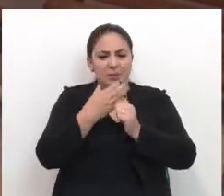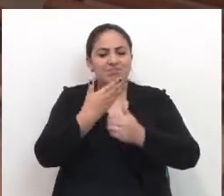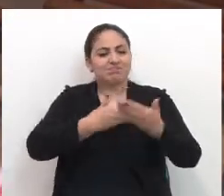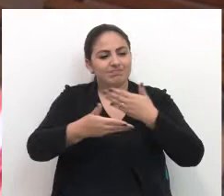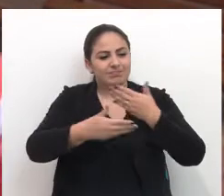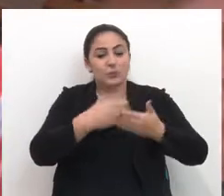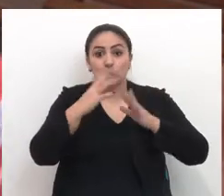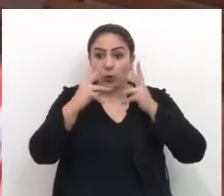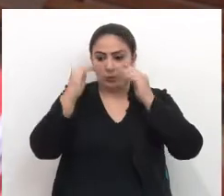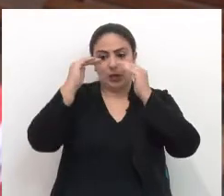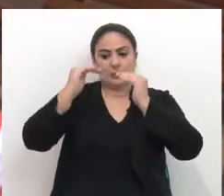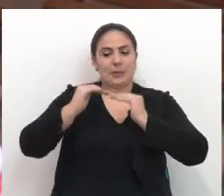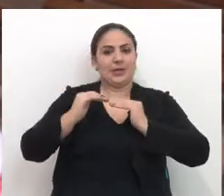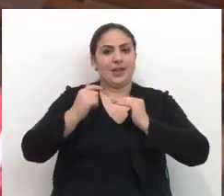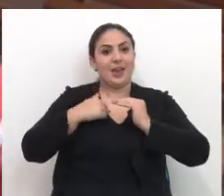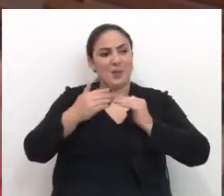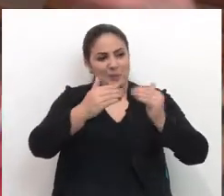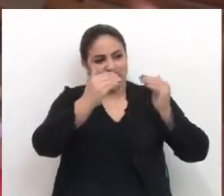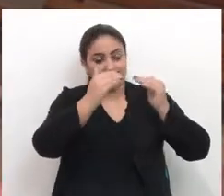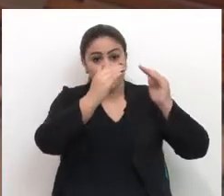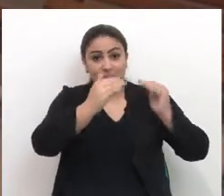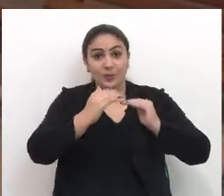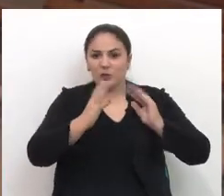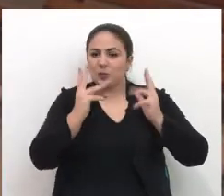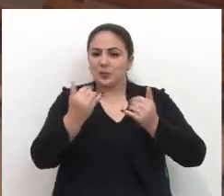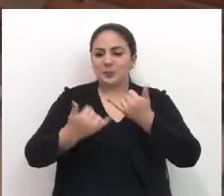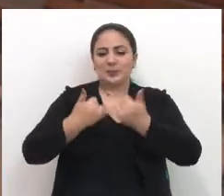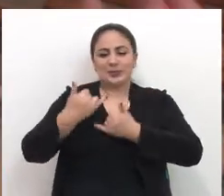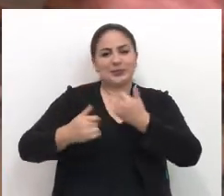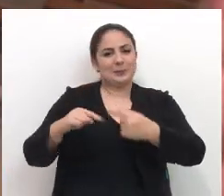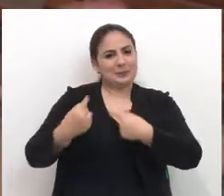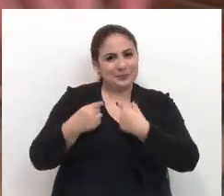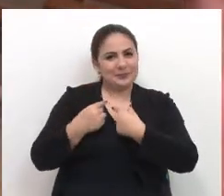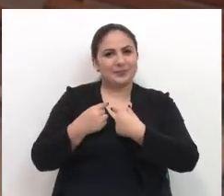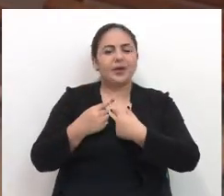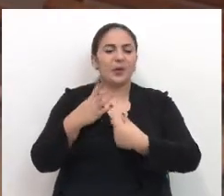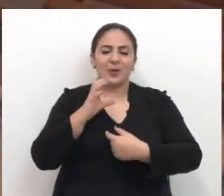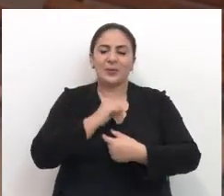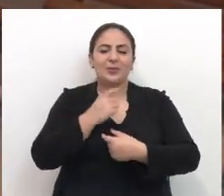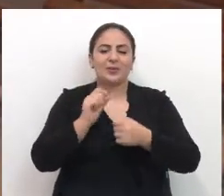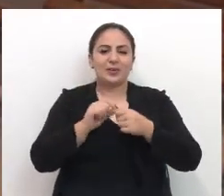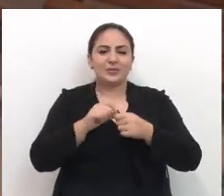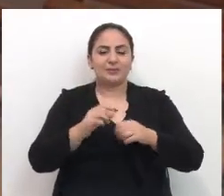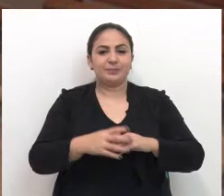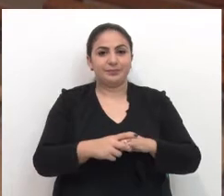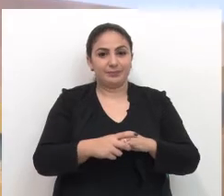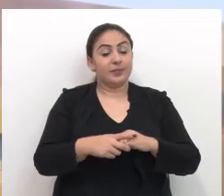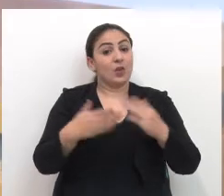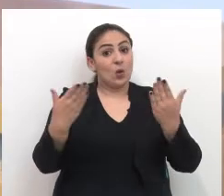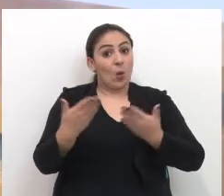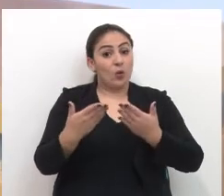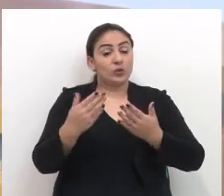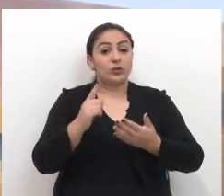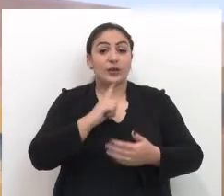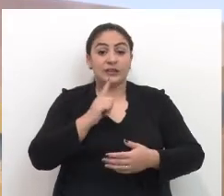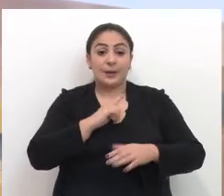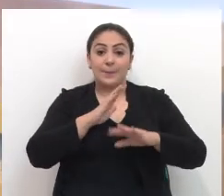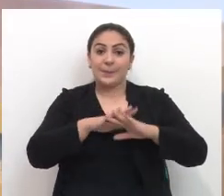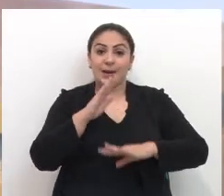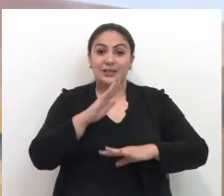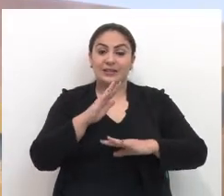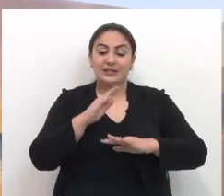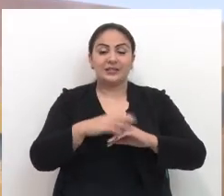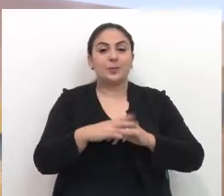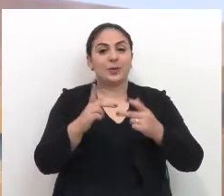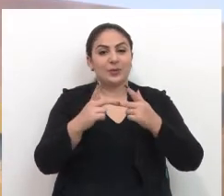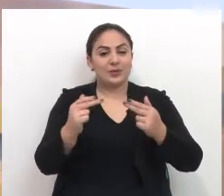todo mundo me respeita, todo mundo brinca comigo. Eu gosto do que eu faço. Hoje vai ao ar